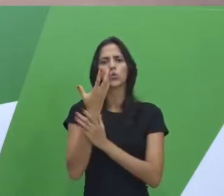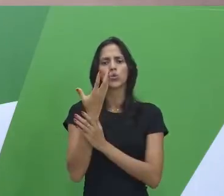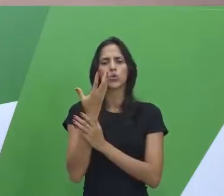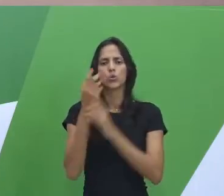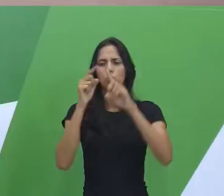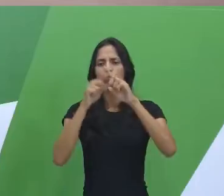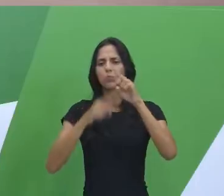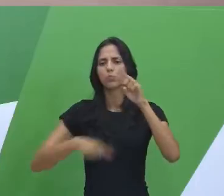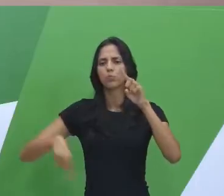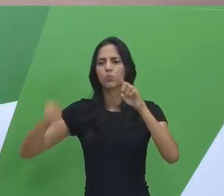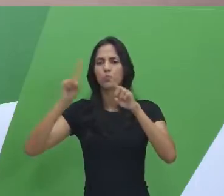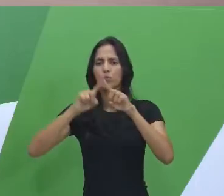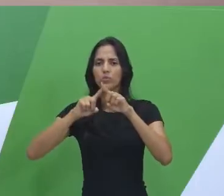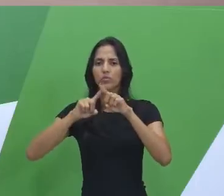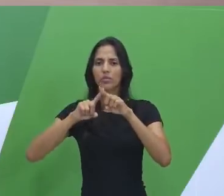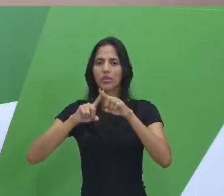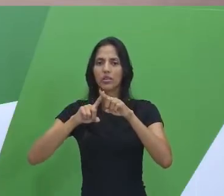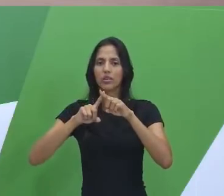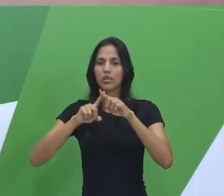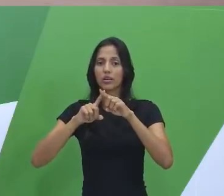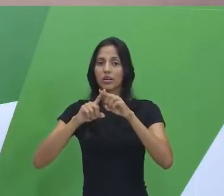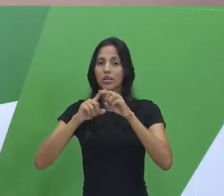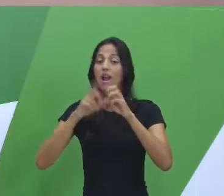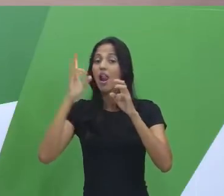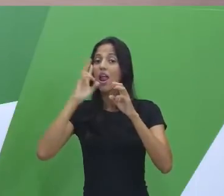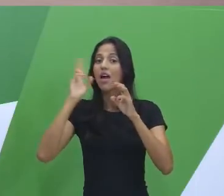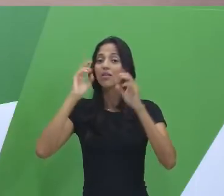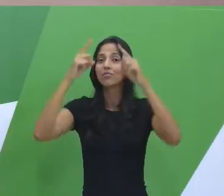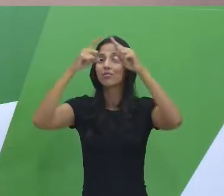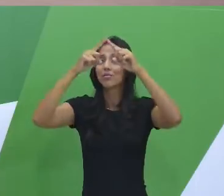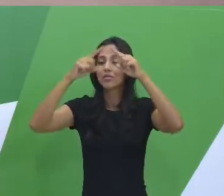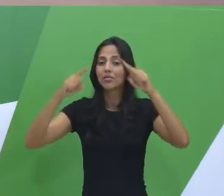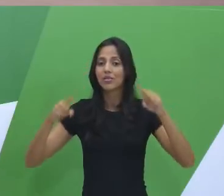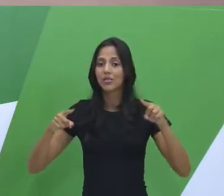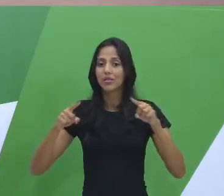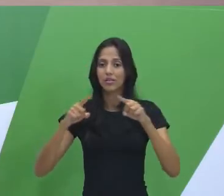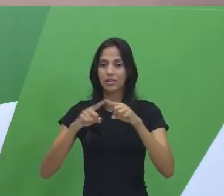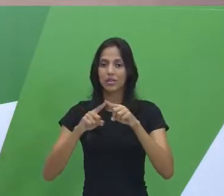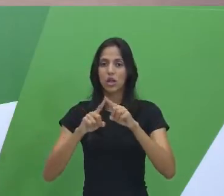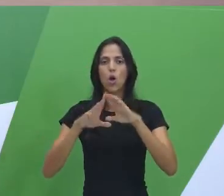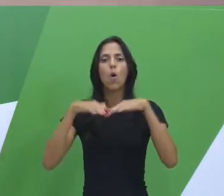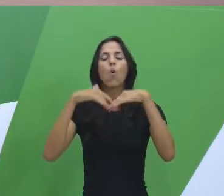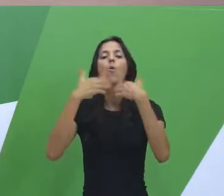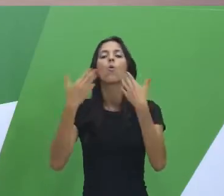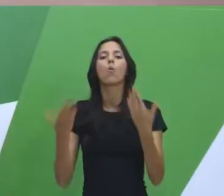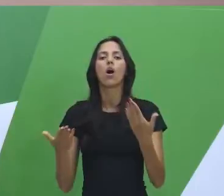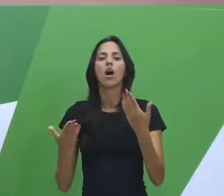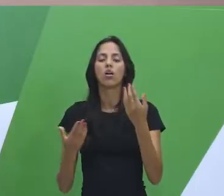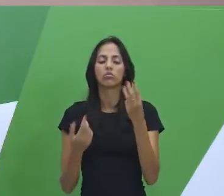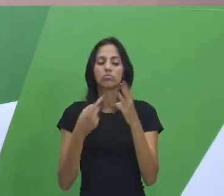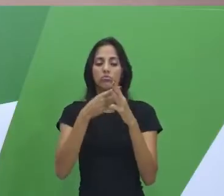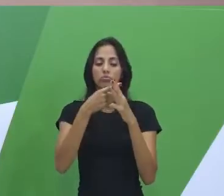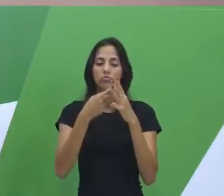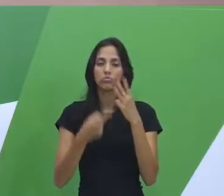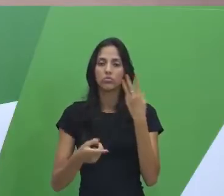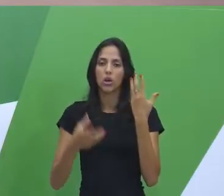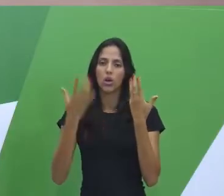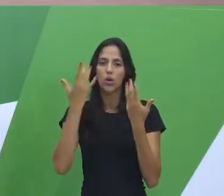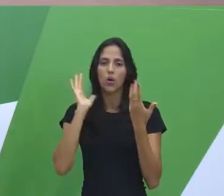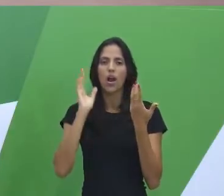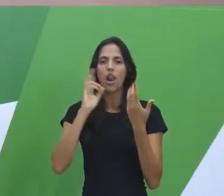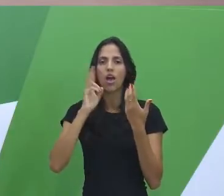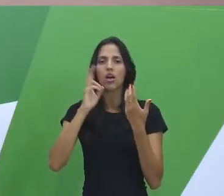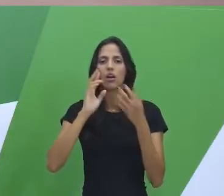Isso foi oriundo dos triângulos. Quais foram os triângulos? Os triângulos com os